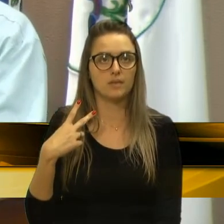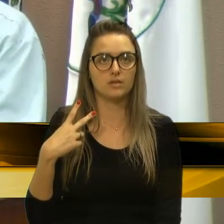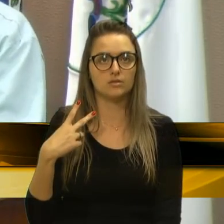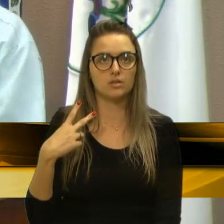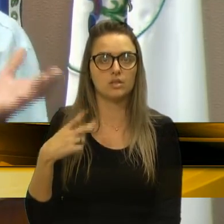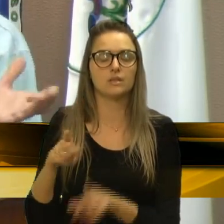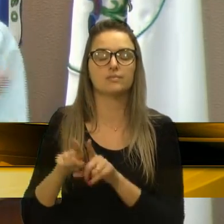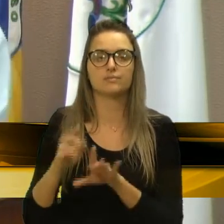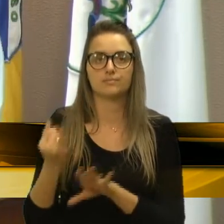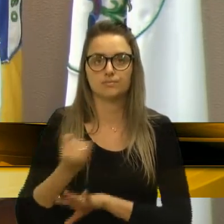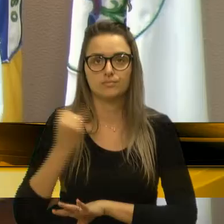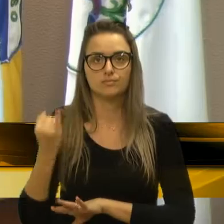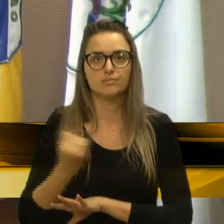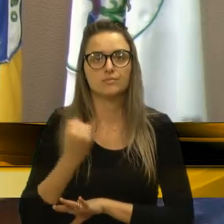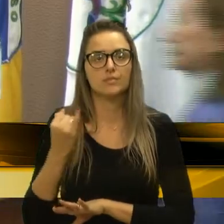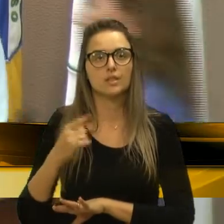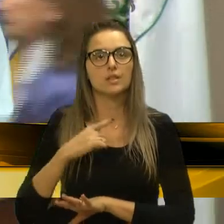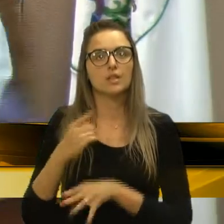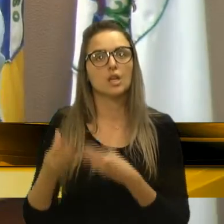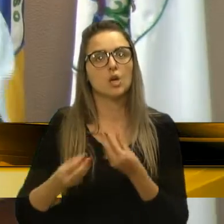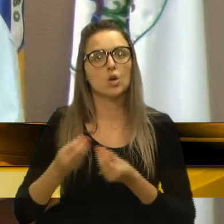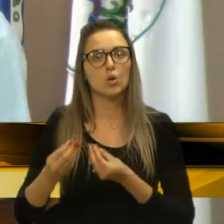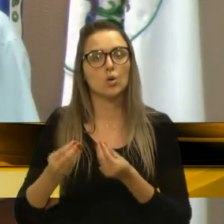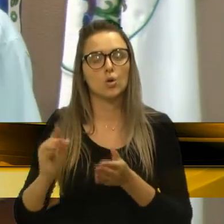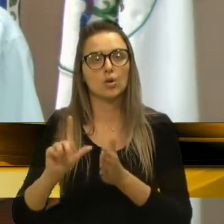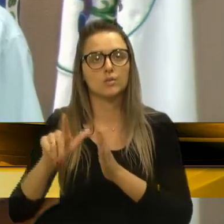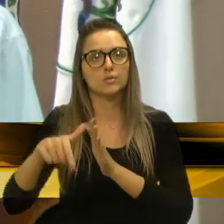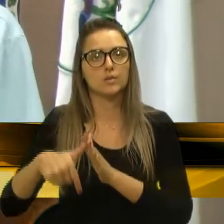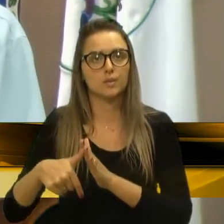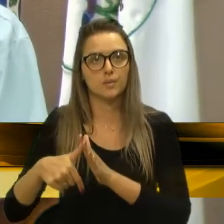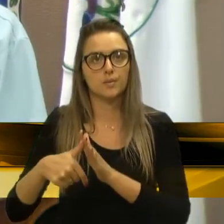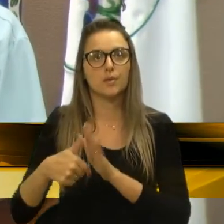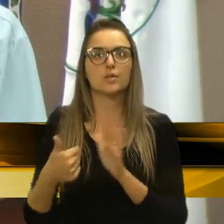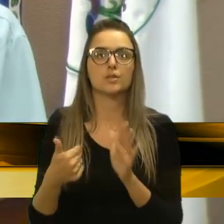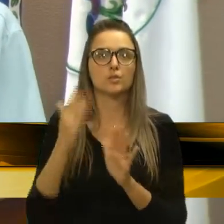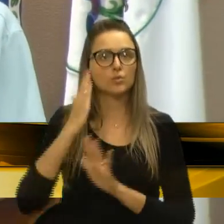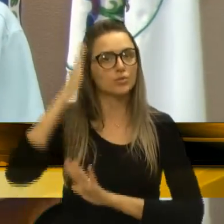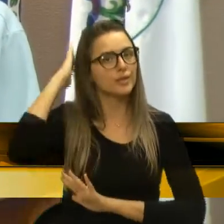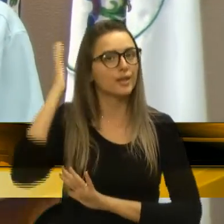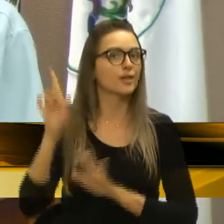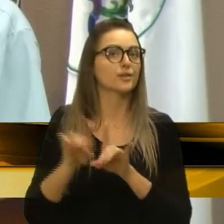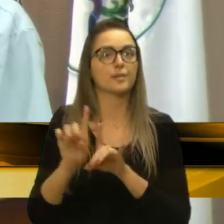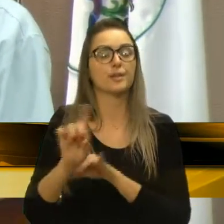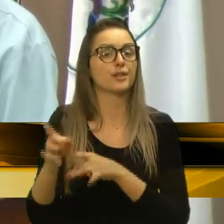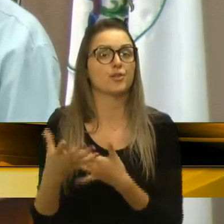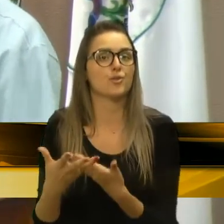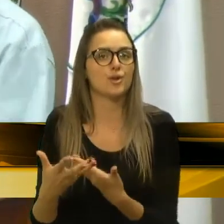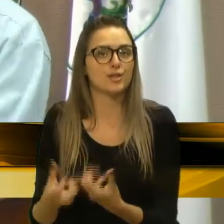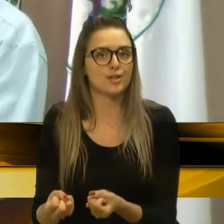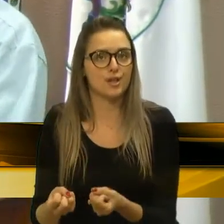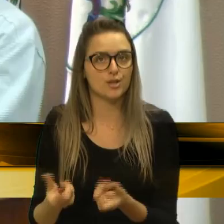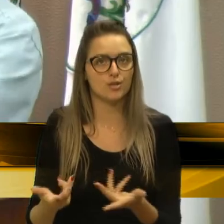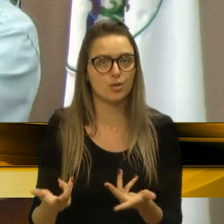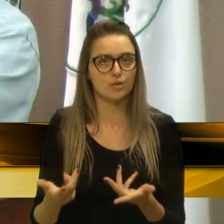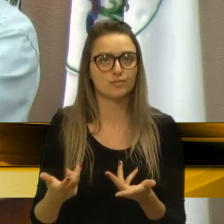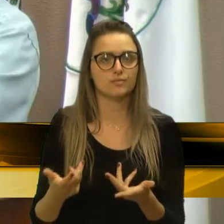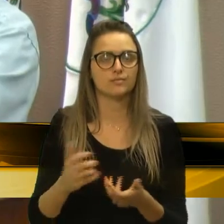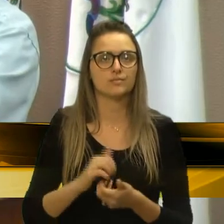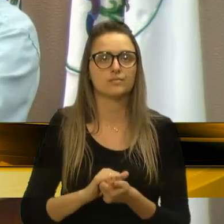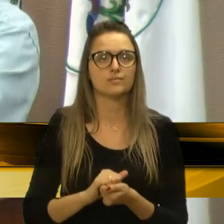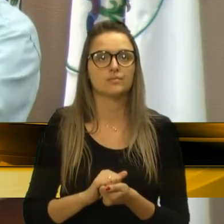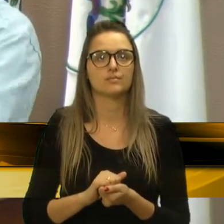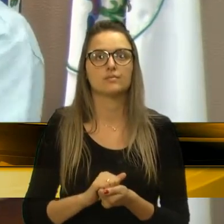importante sim que ela veio depois mas é lamentável o prefeito guerra também nota toda essa parte ea nossa também tem uma